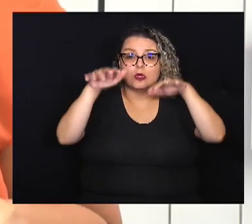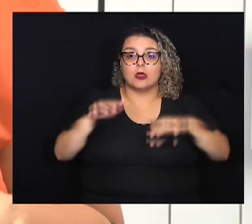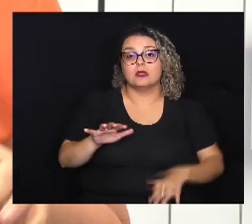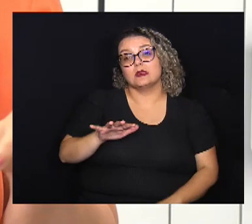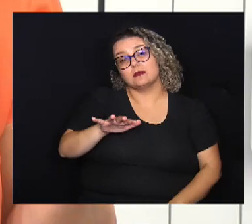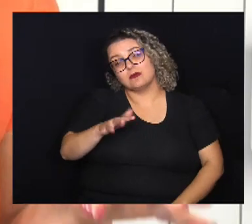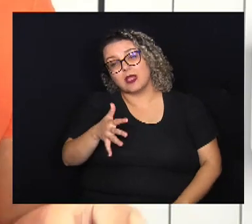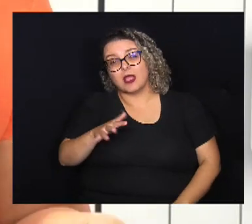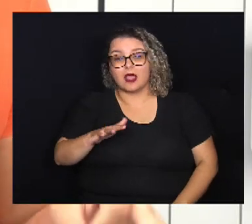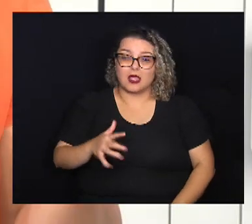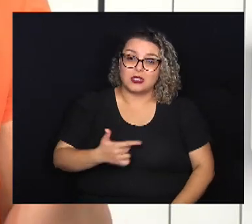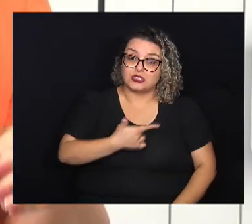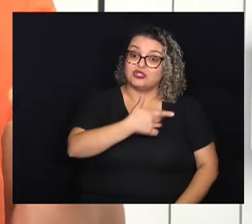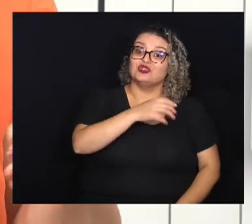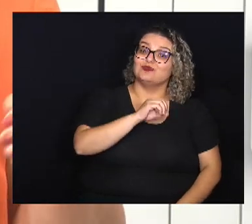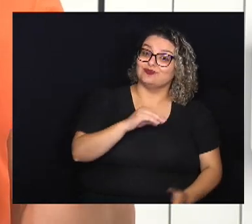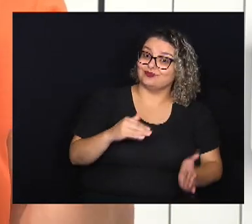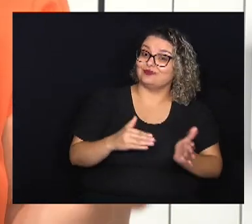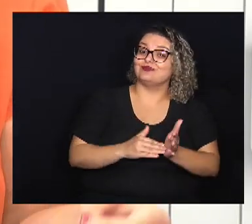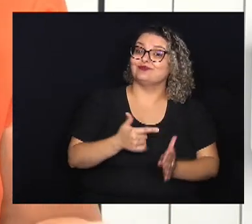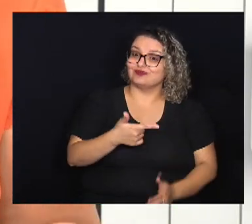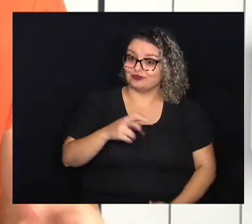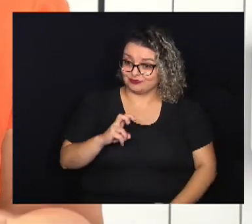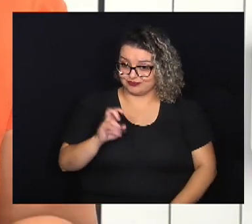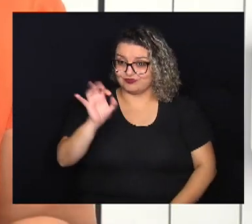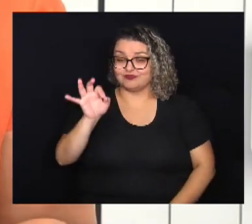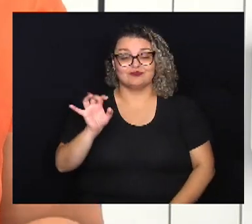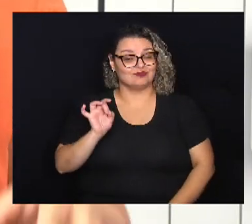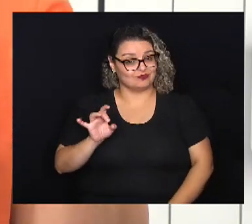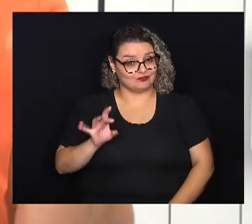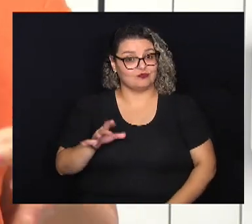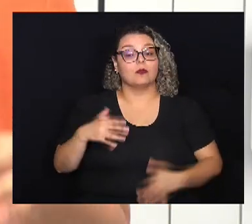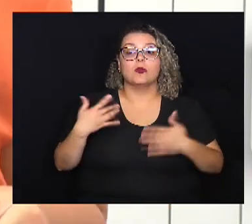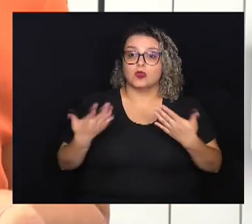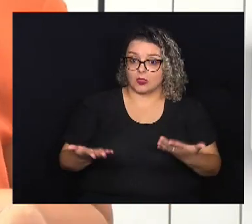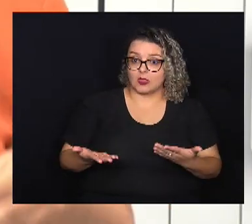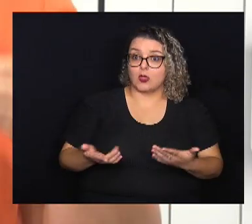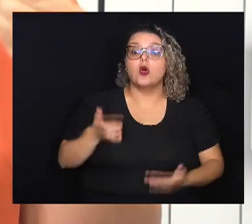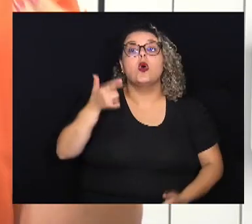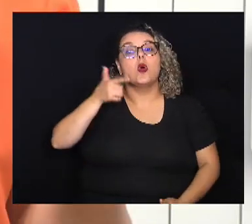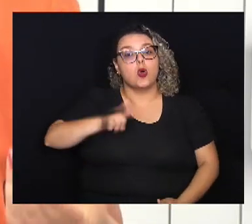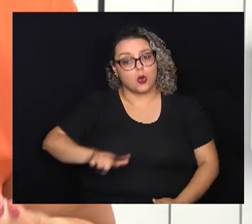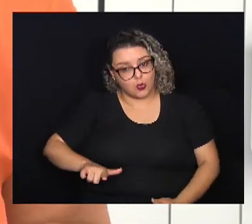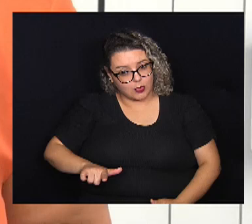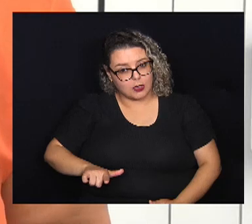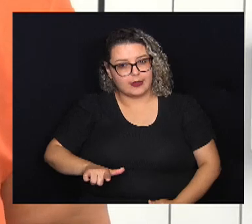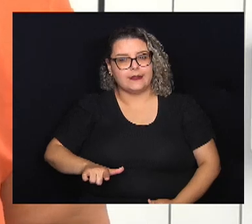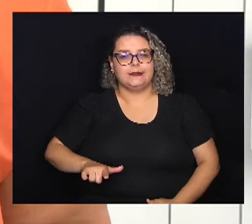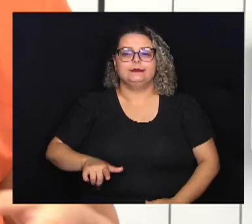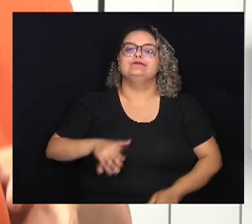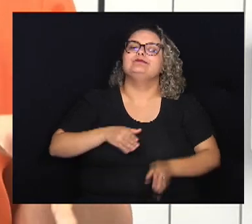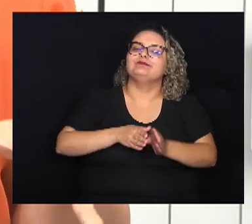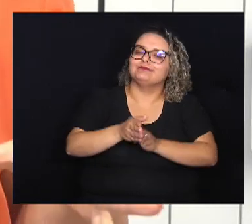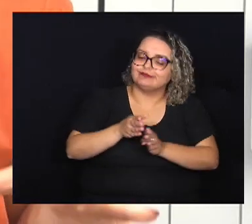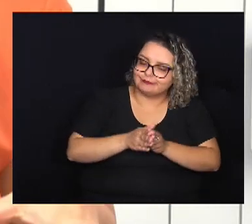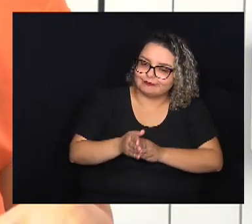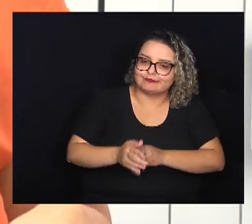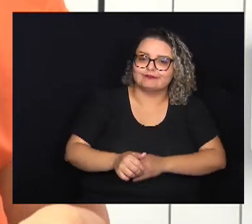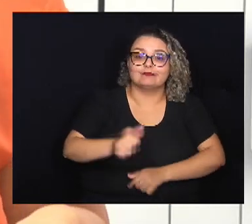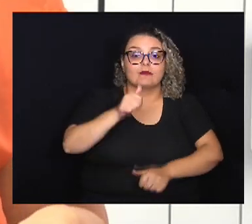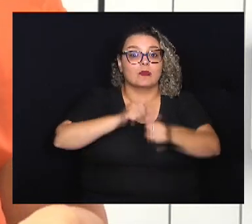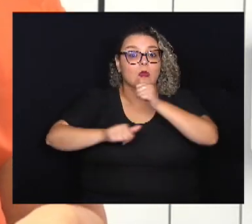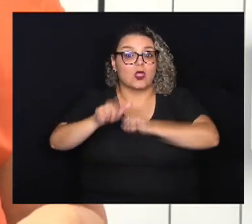ficar em torno de 20 a 25 por cento com isso continua aquela recomendação de